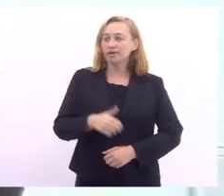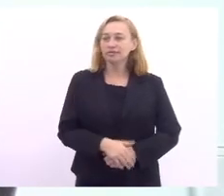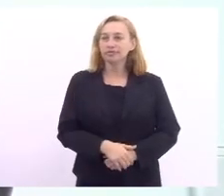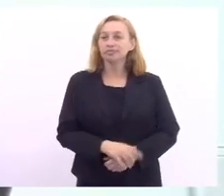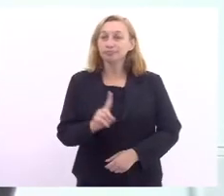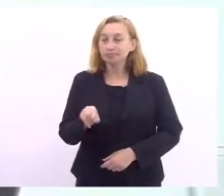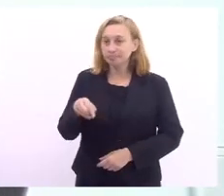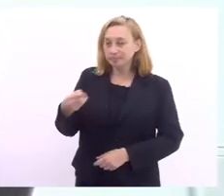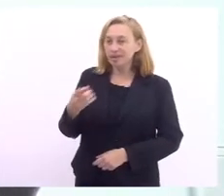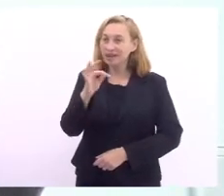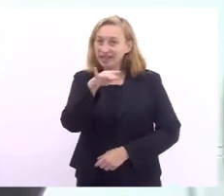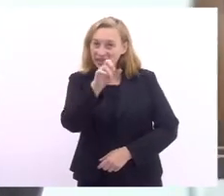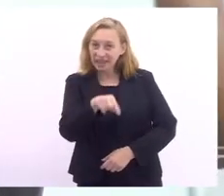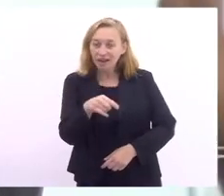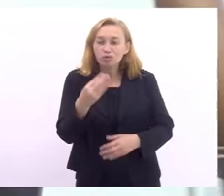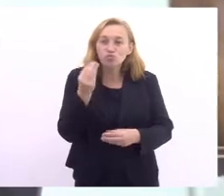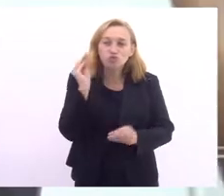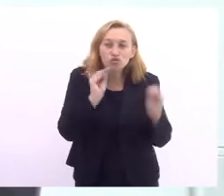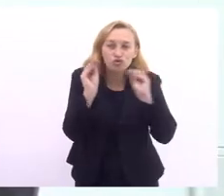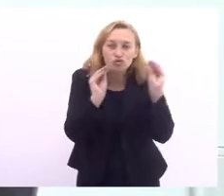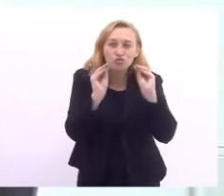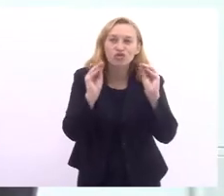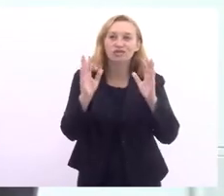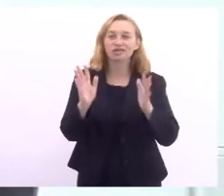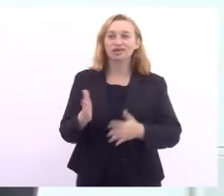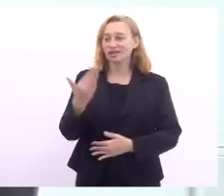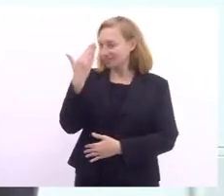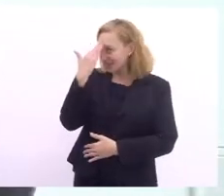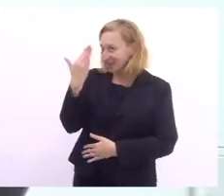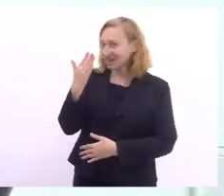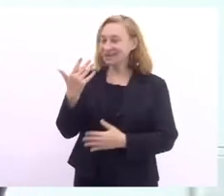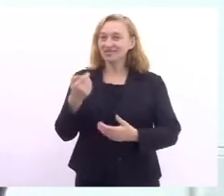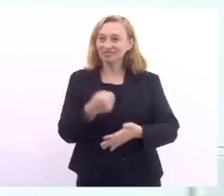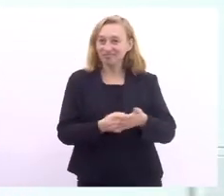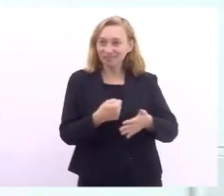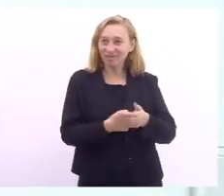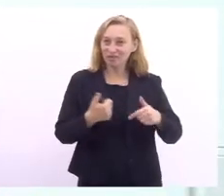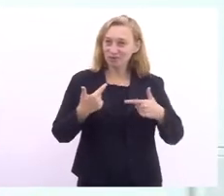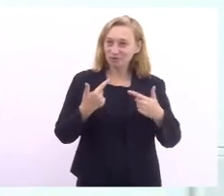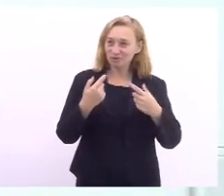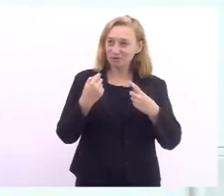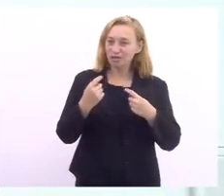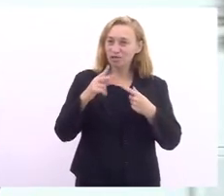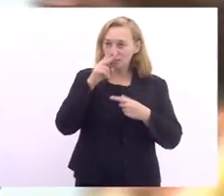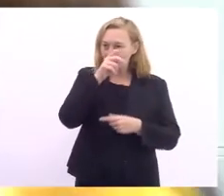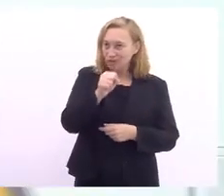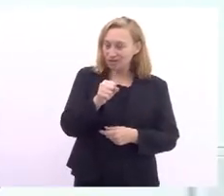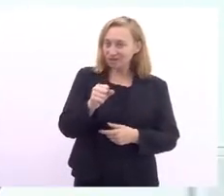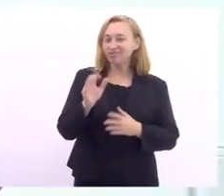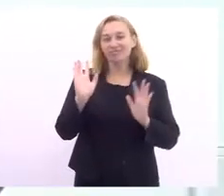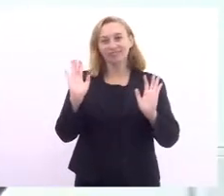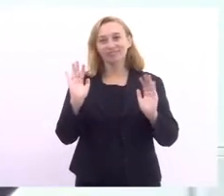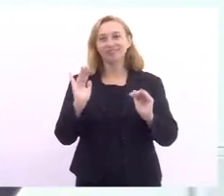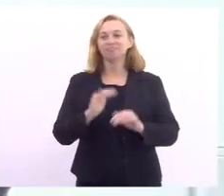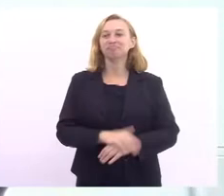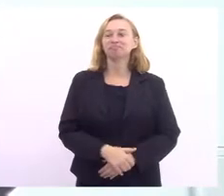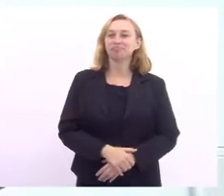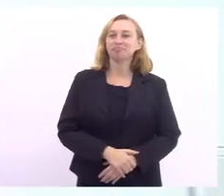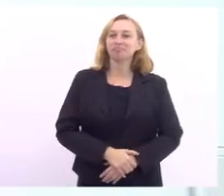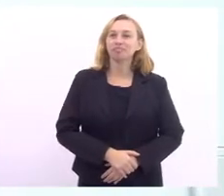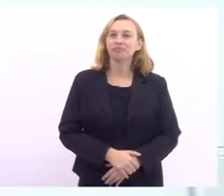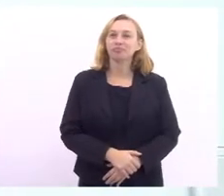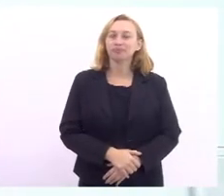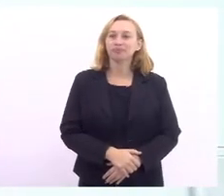de Tainá beijo querida força na luta Marta beijo força na luta